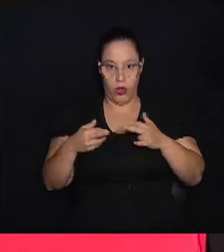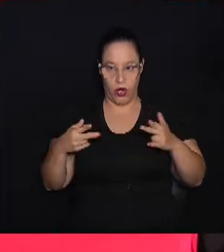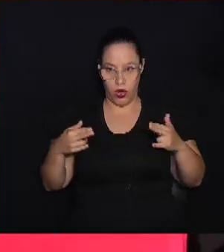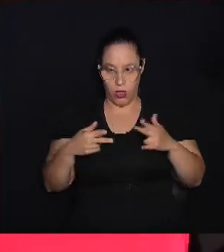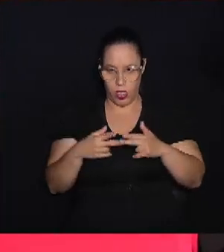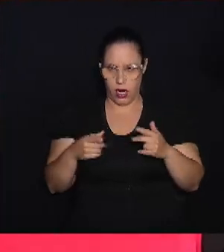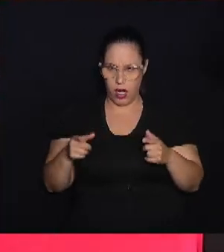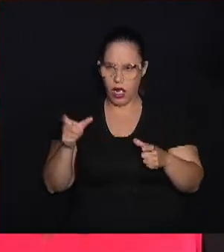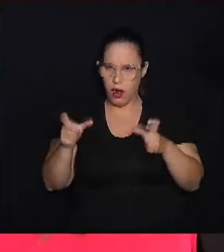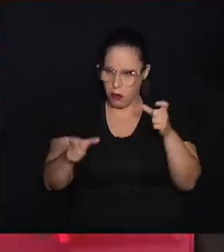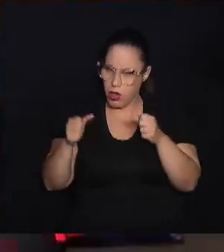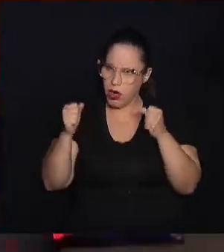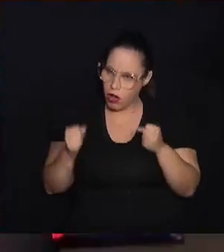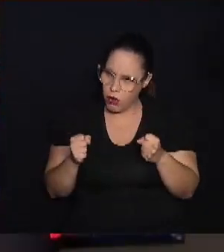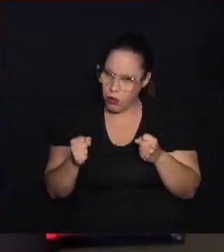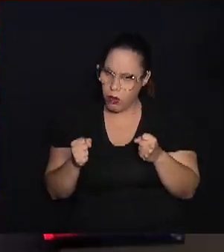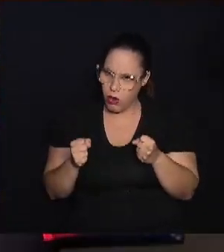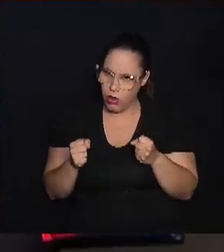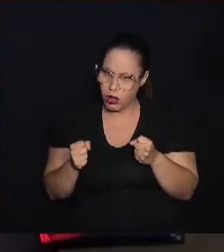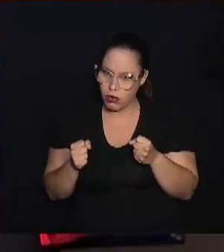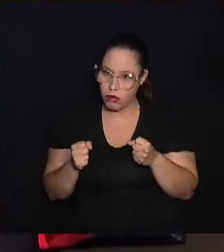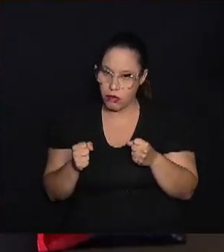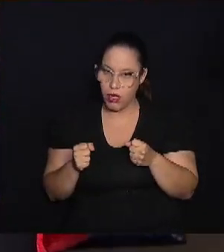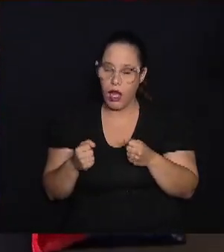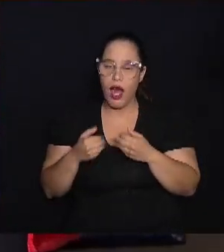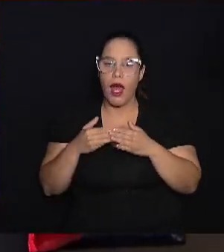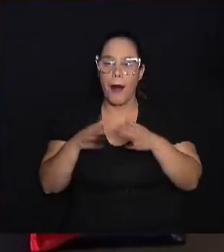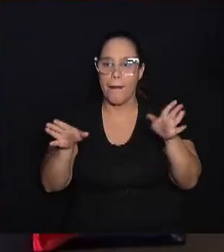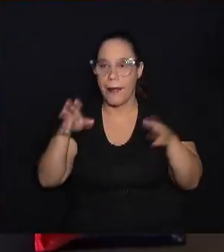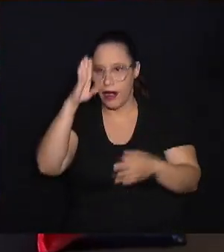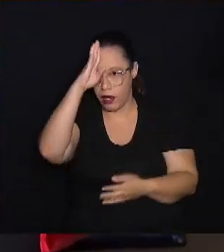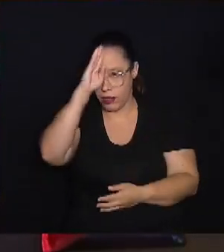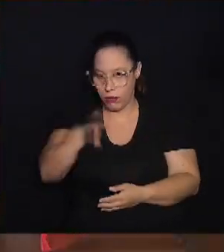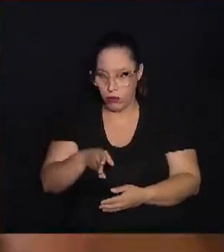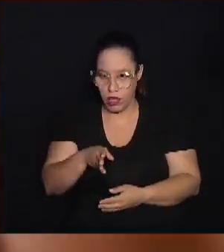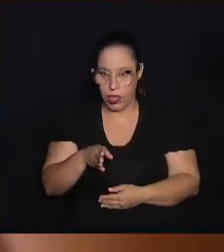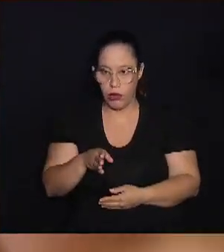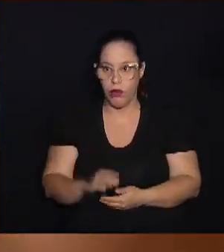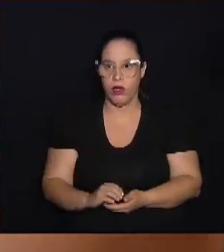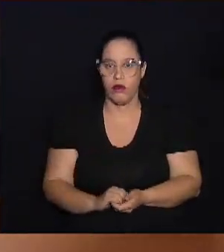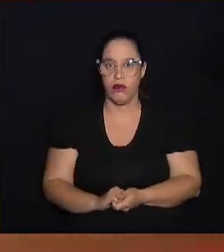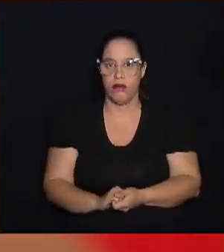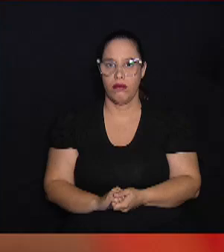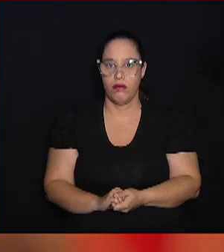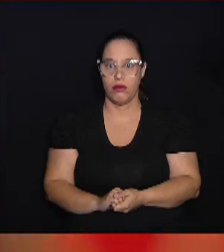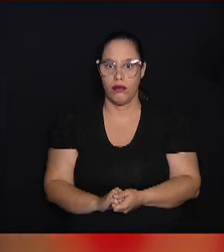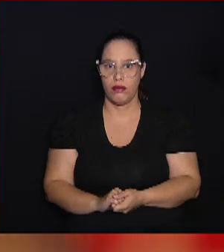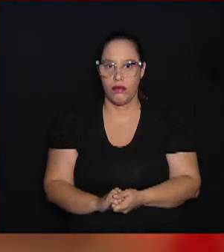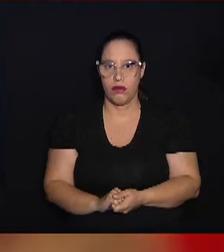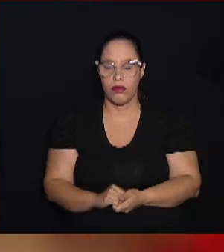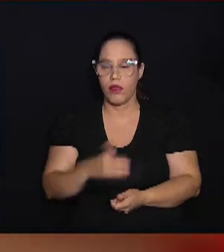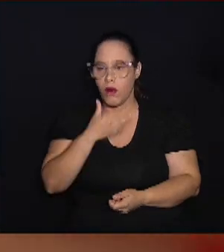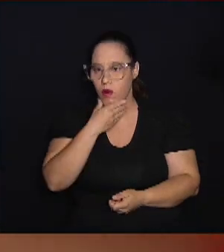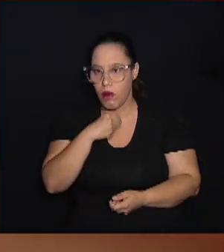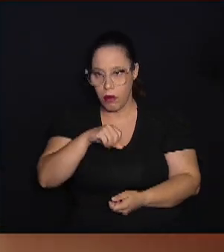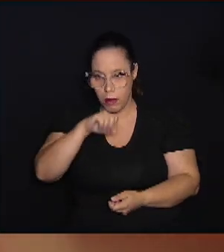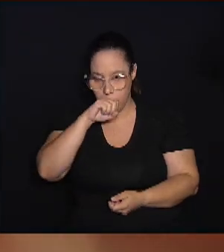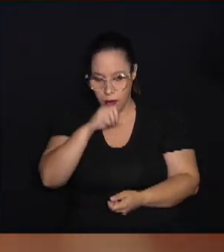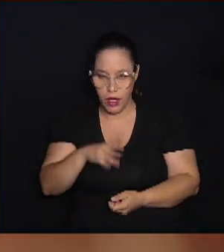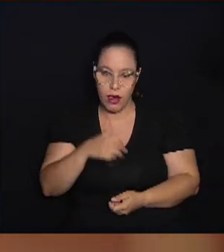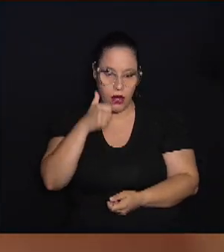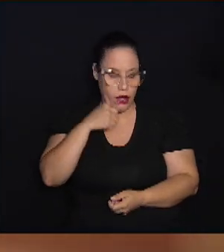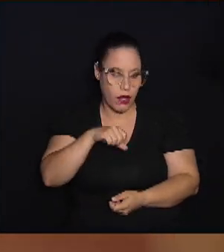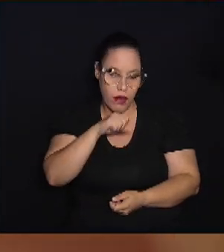do Círculo Militar? É aberto ao público também. Sócios e não sócios também. Tá. Então, o pai e a mãe que quiserem